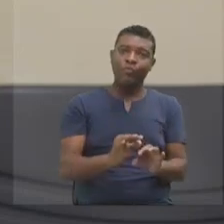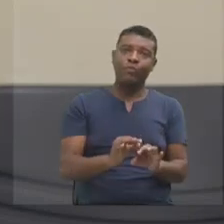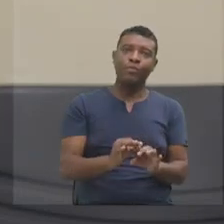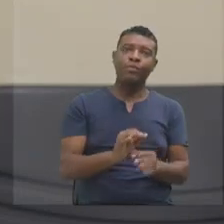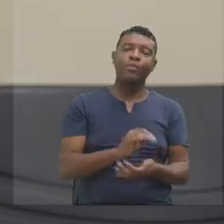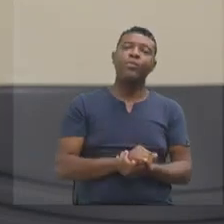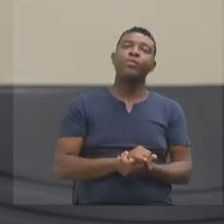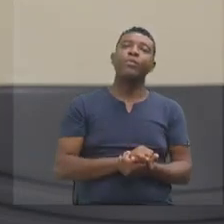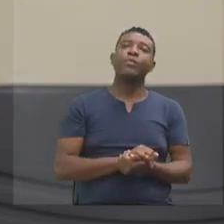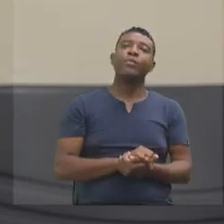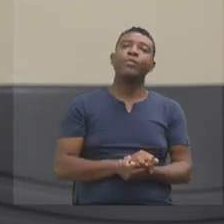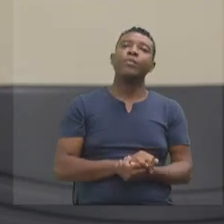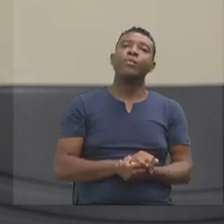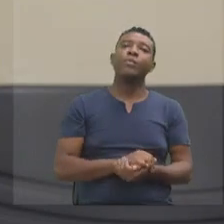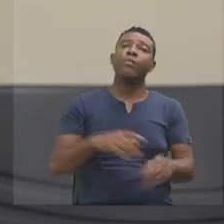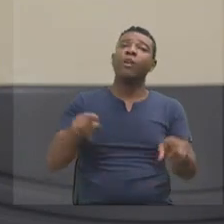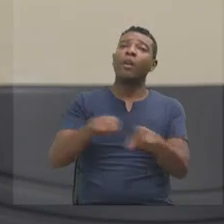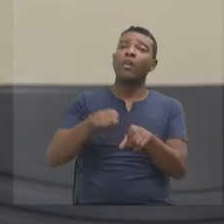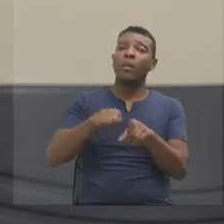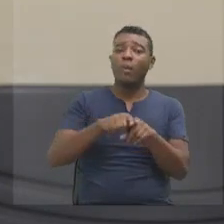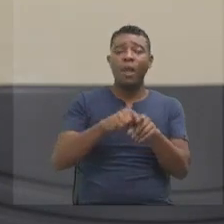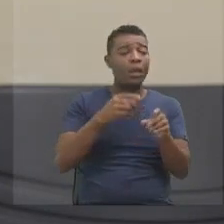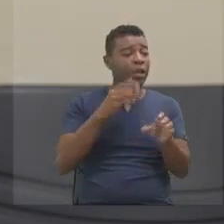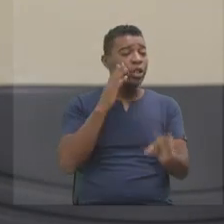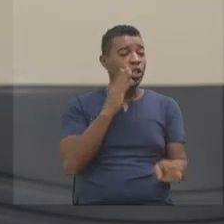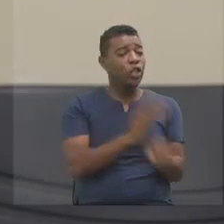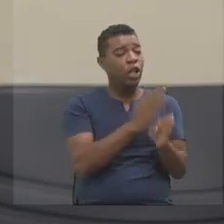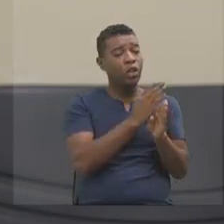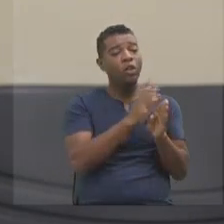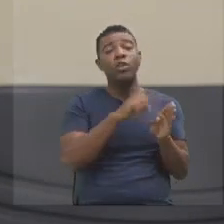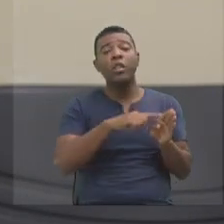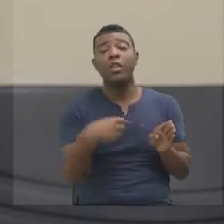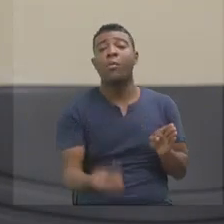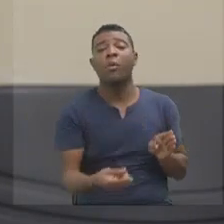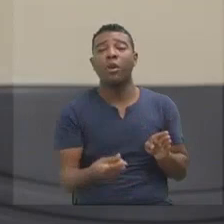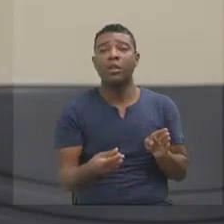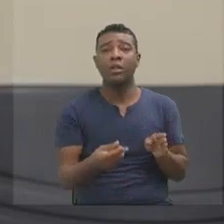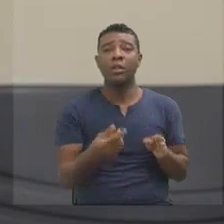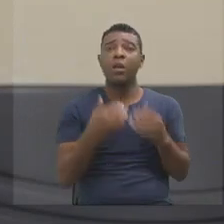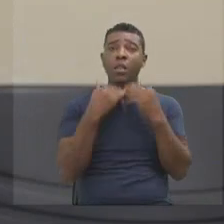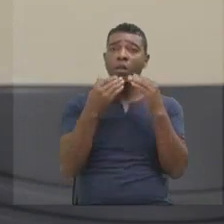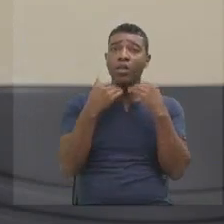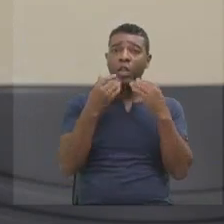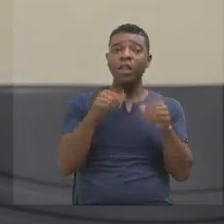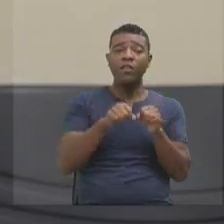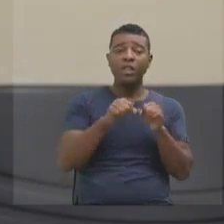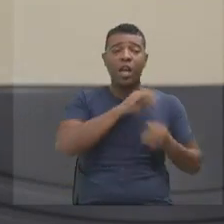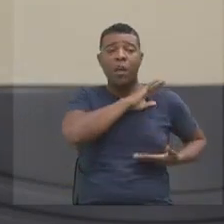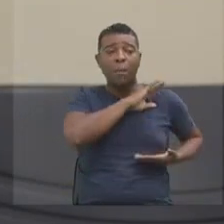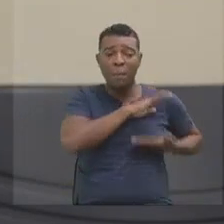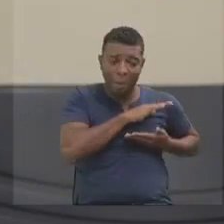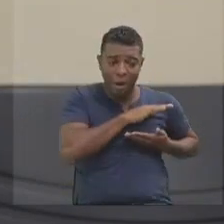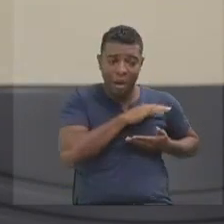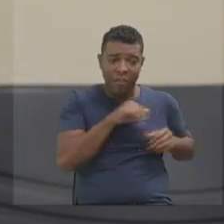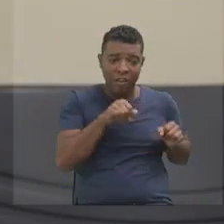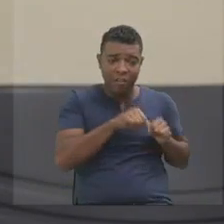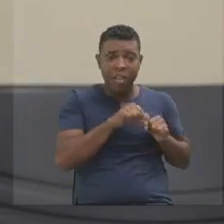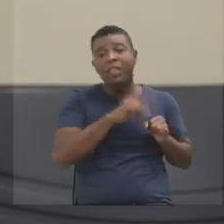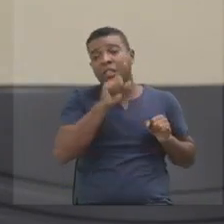do e do próximo passo não adianta fazer uma mamografia se você não garantir o próximo passo e o nosso